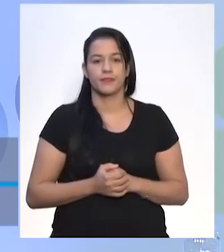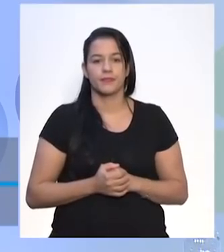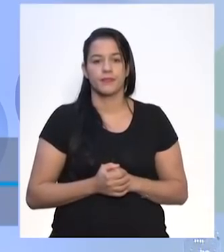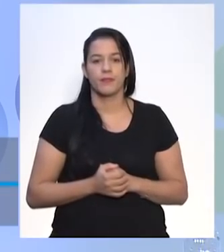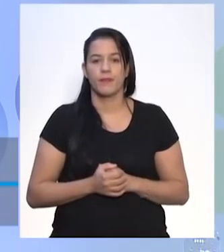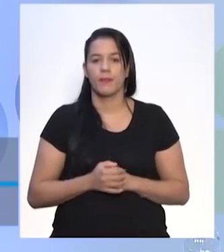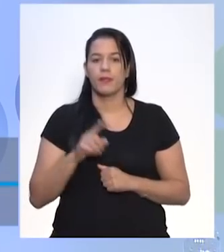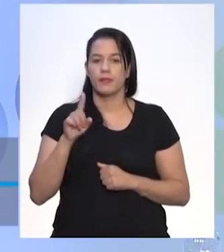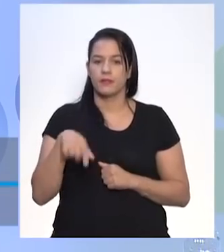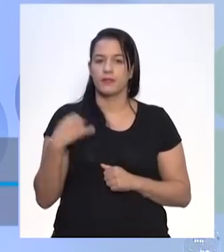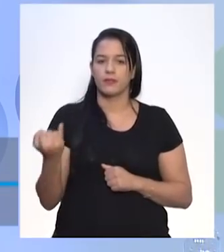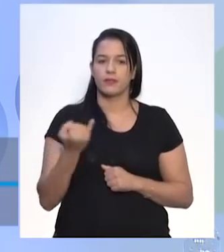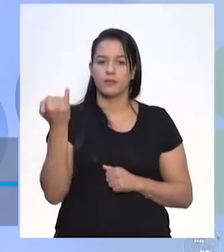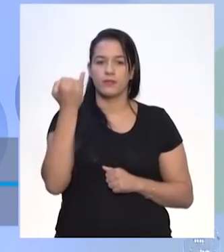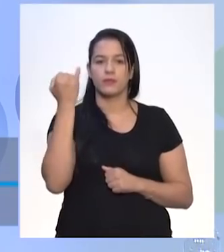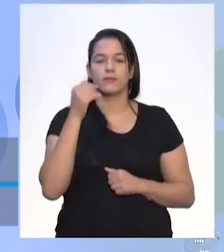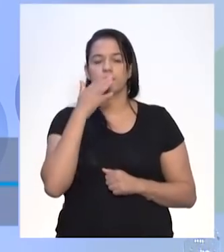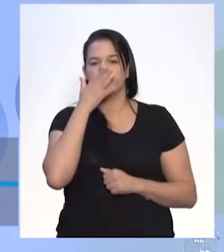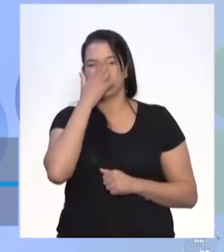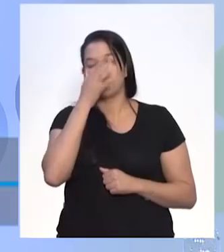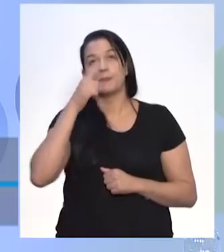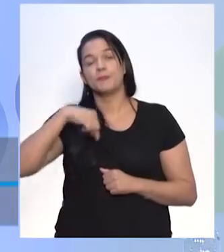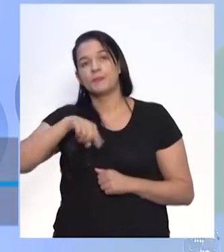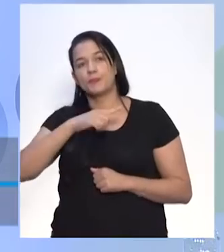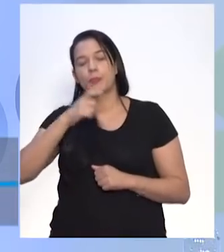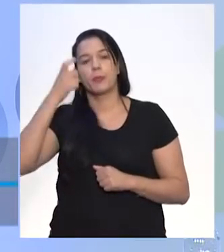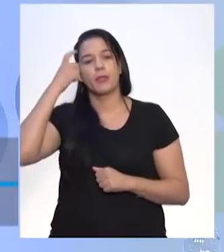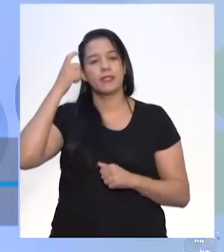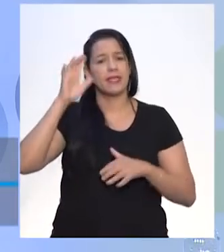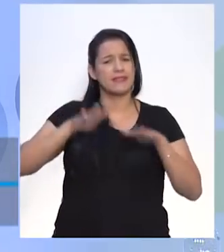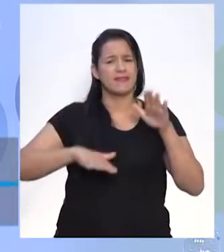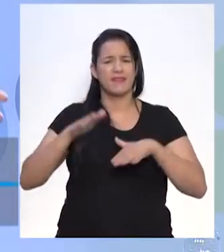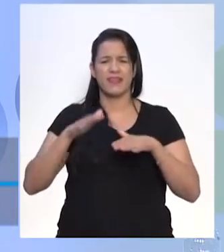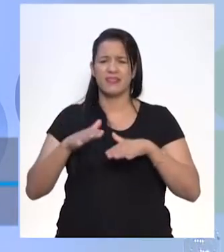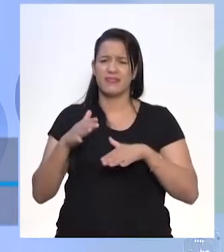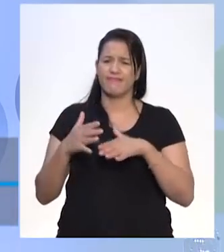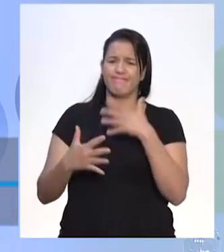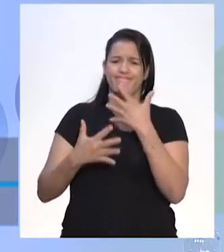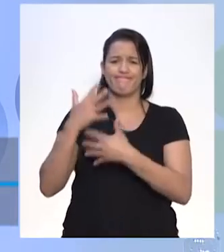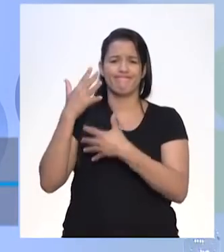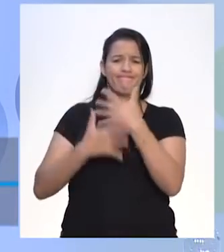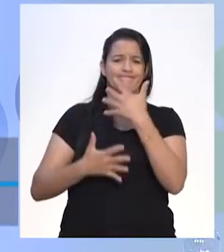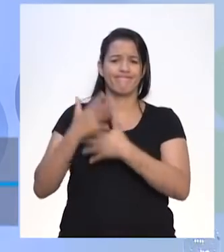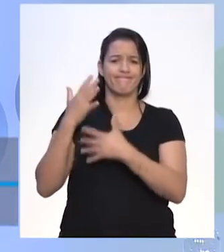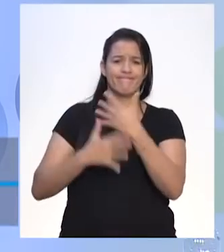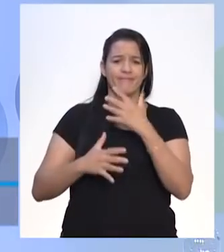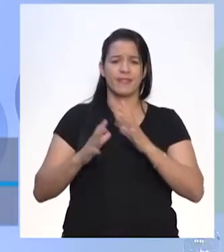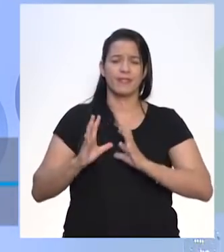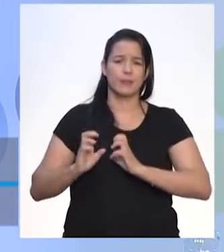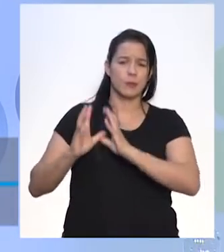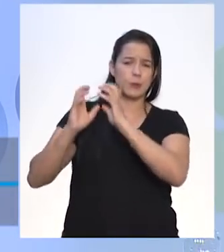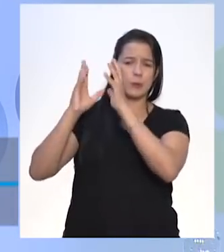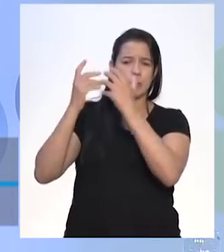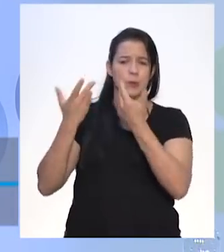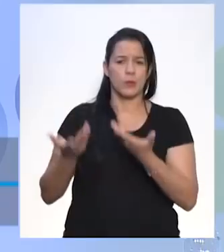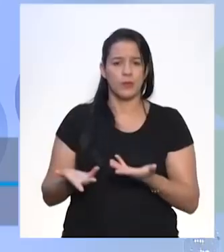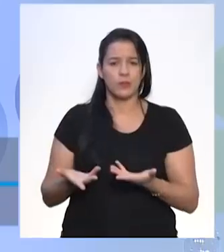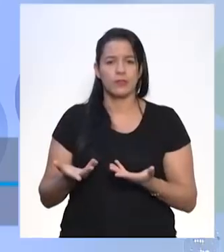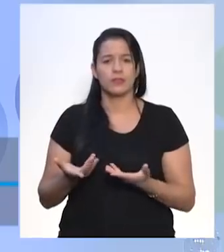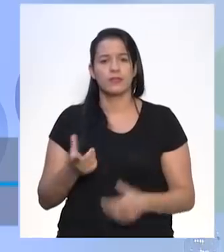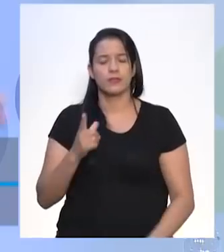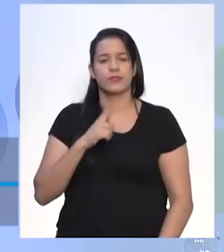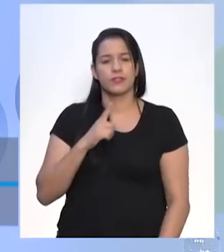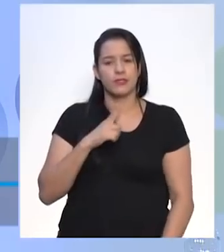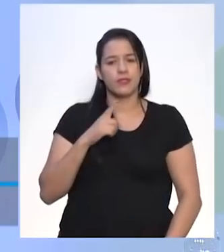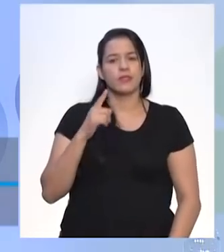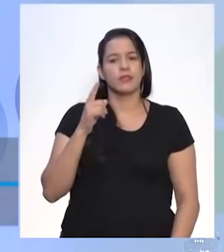é super importante, né, pessoal? Porque quantos mal entendidos, né? Quantas discussões a gente não acaba